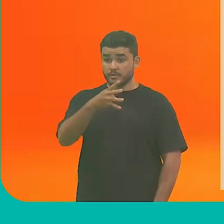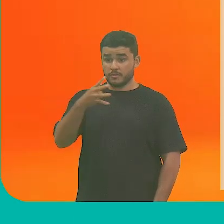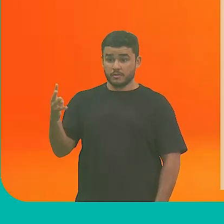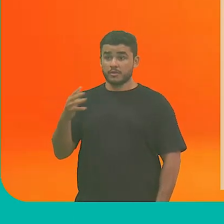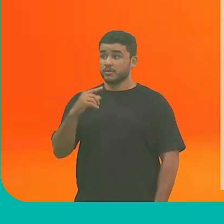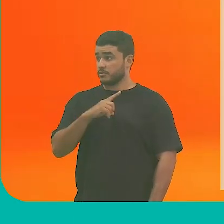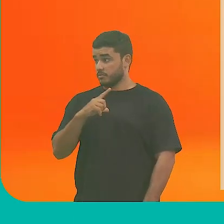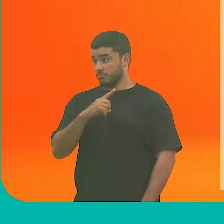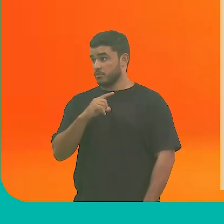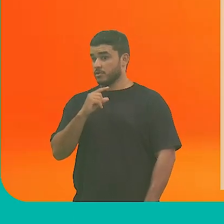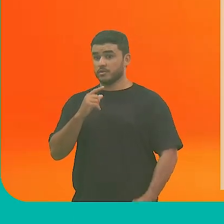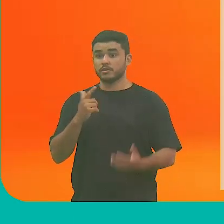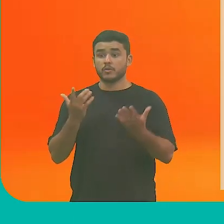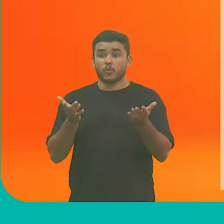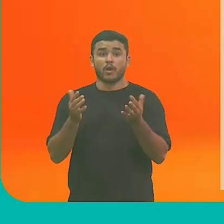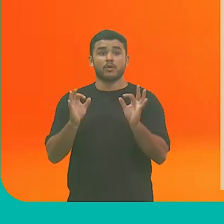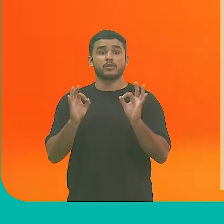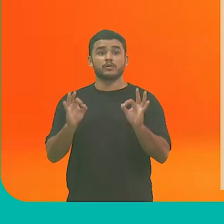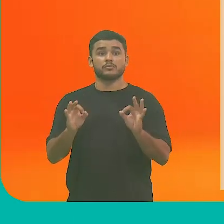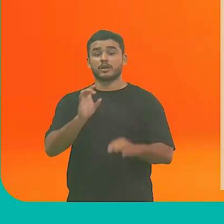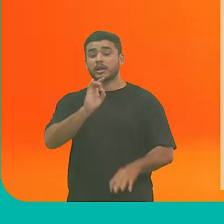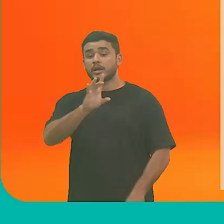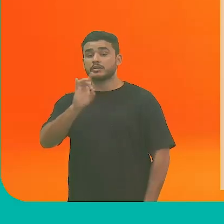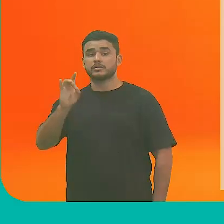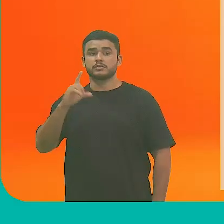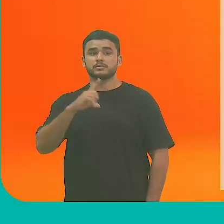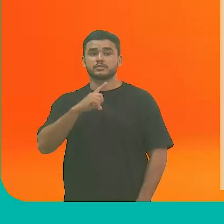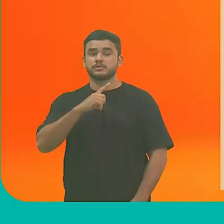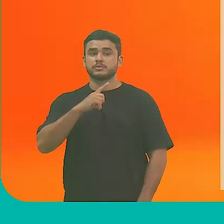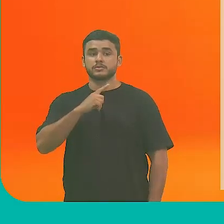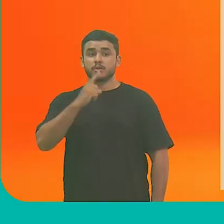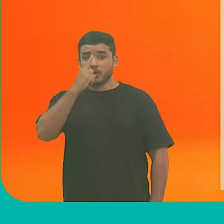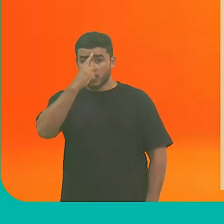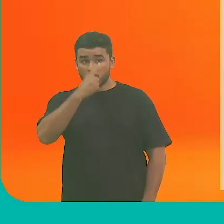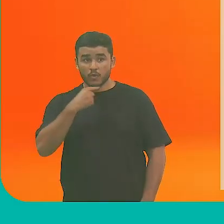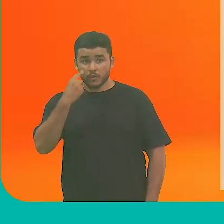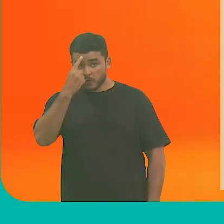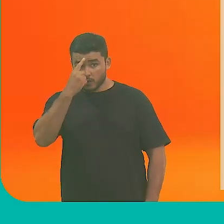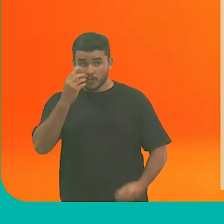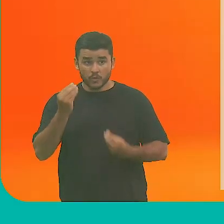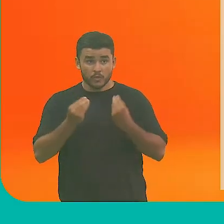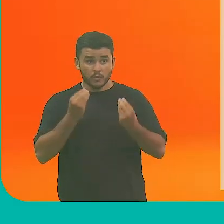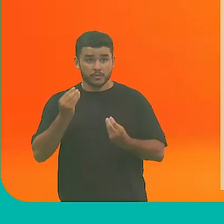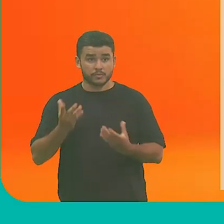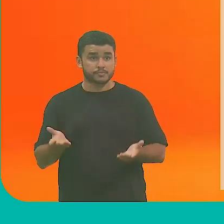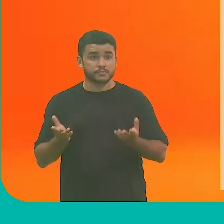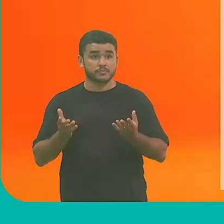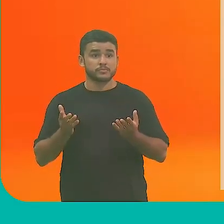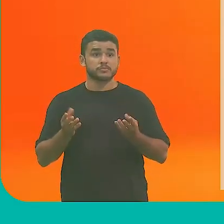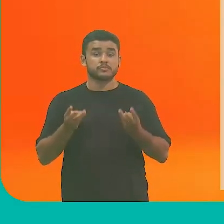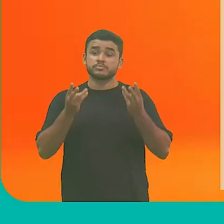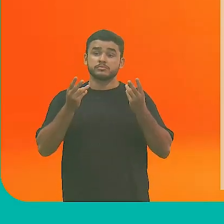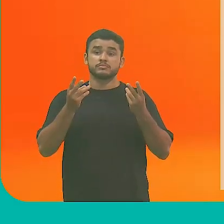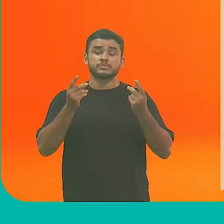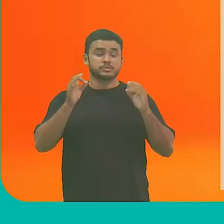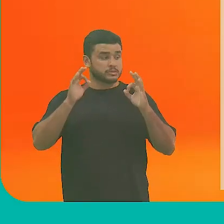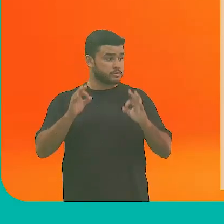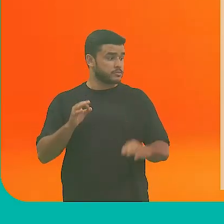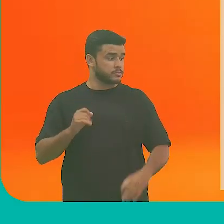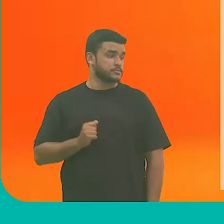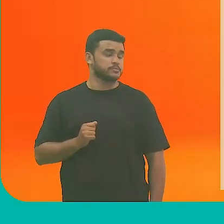instantes, representados por horas exatas. Em quanto desses instantes,